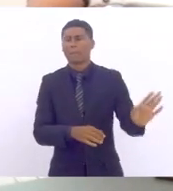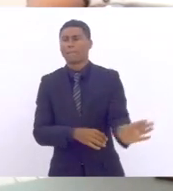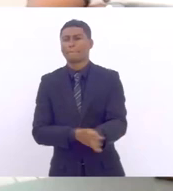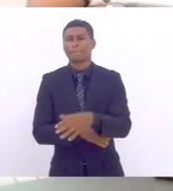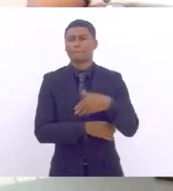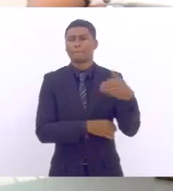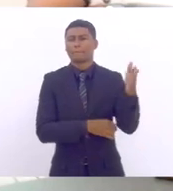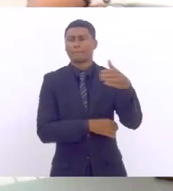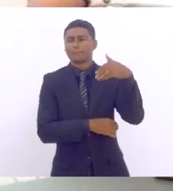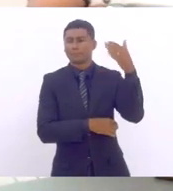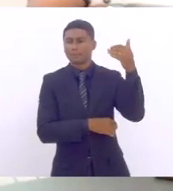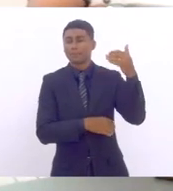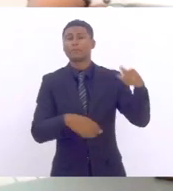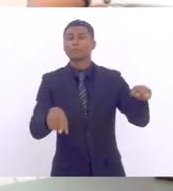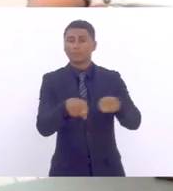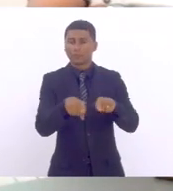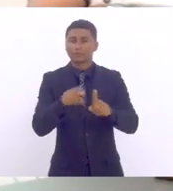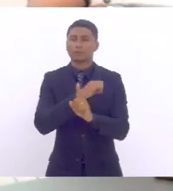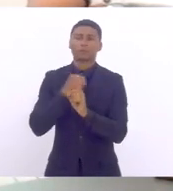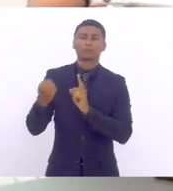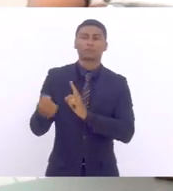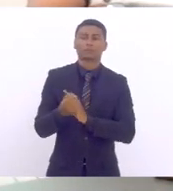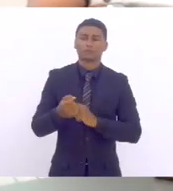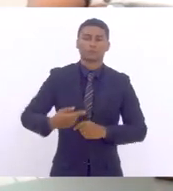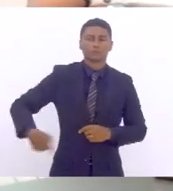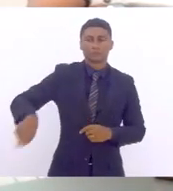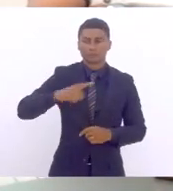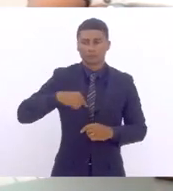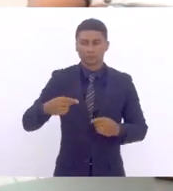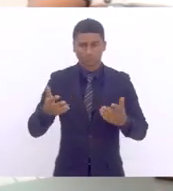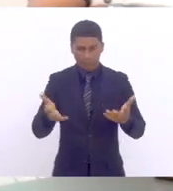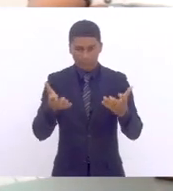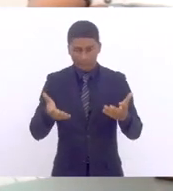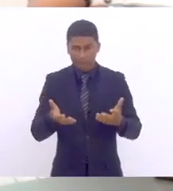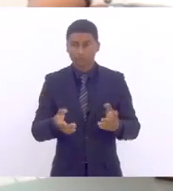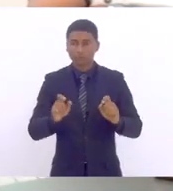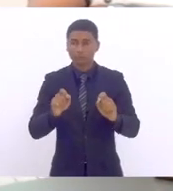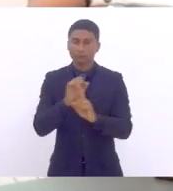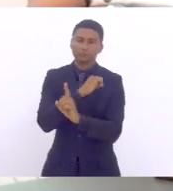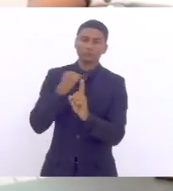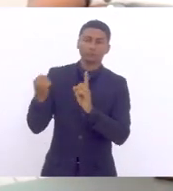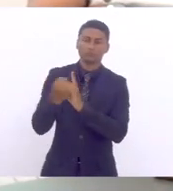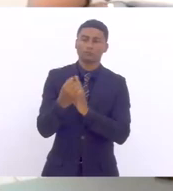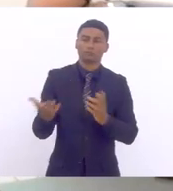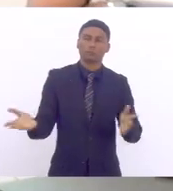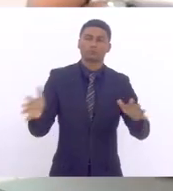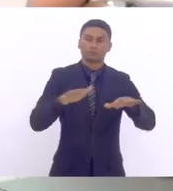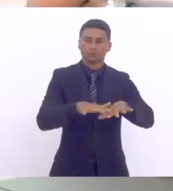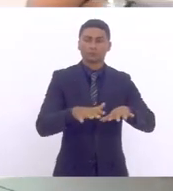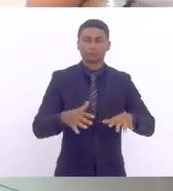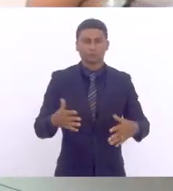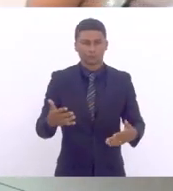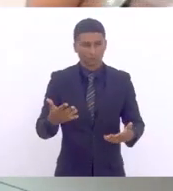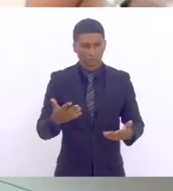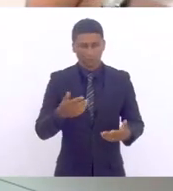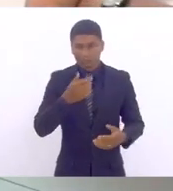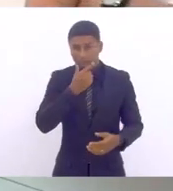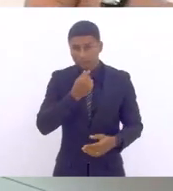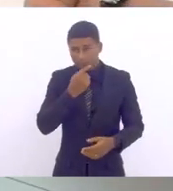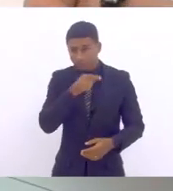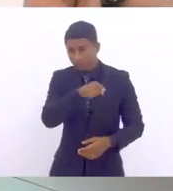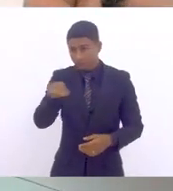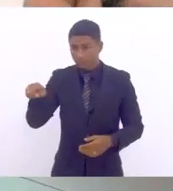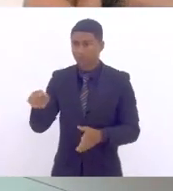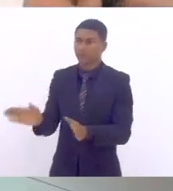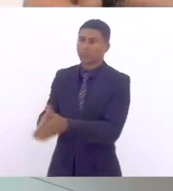no estádio, mas a bandeira social que nós carregamos, de inclusão social, dos garotos de periferia, que não